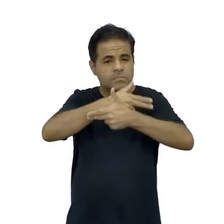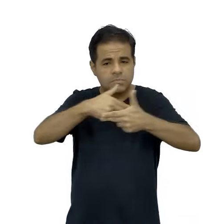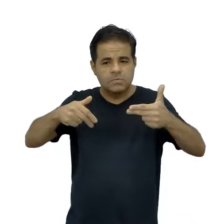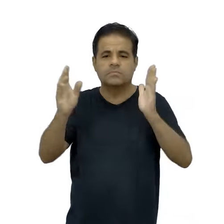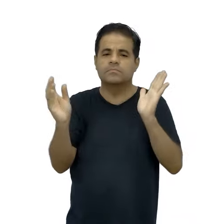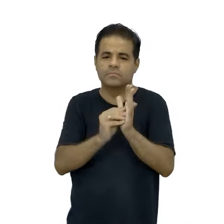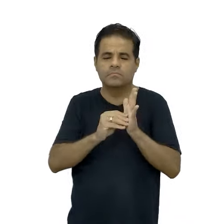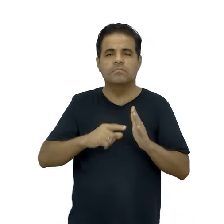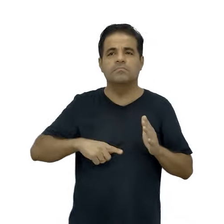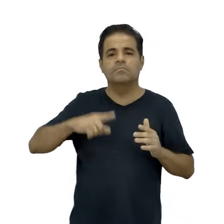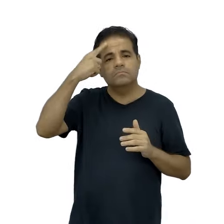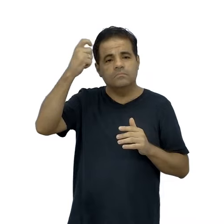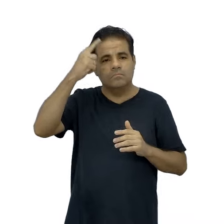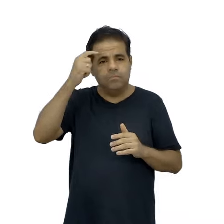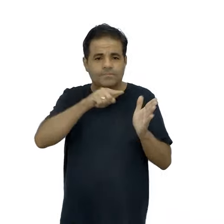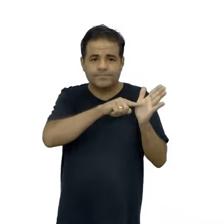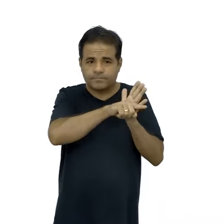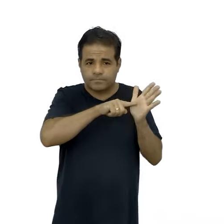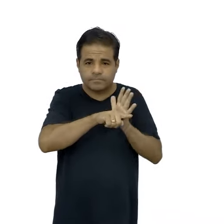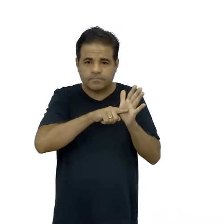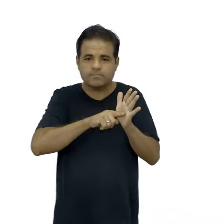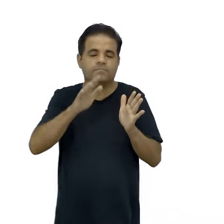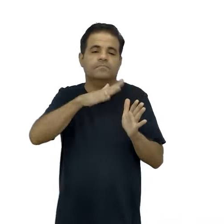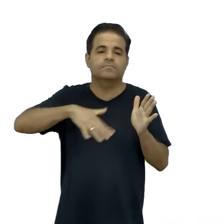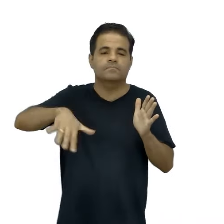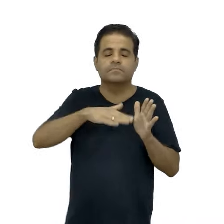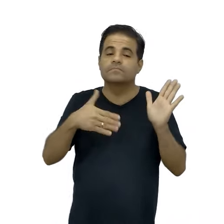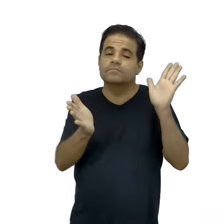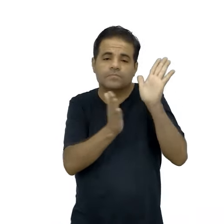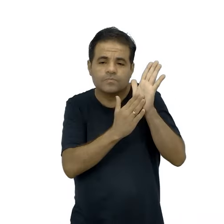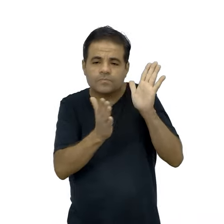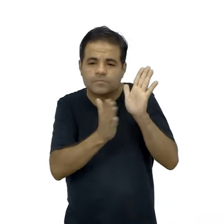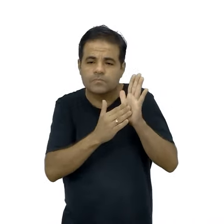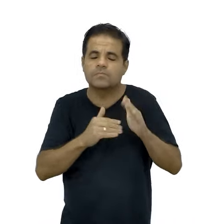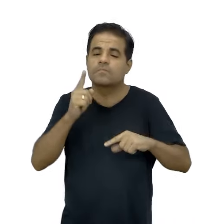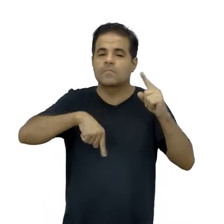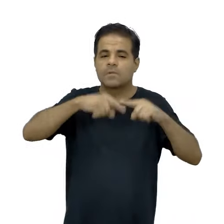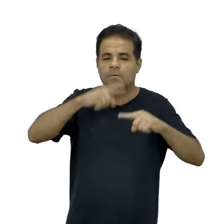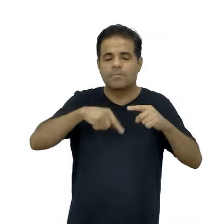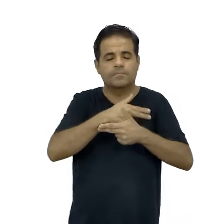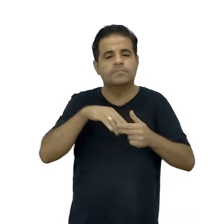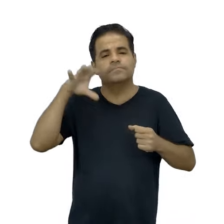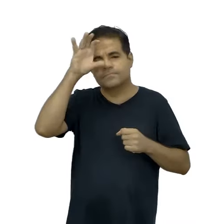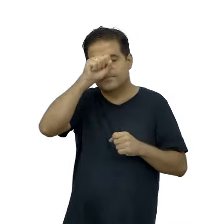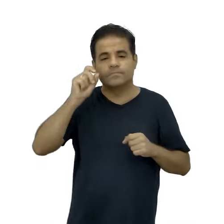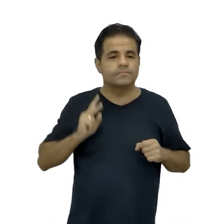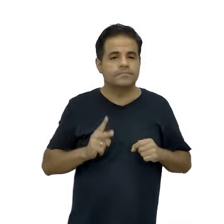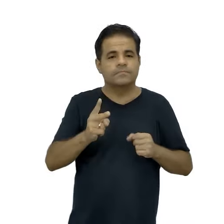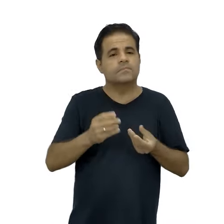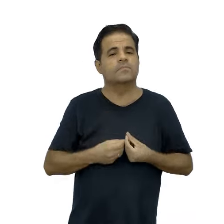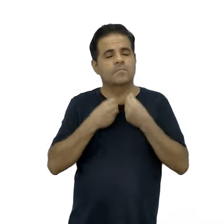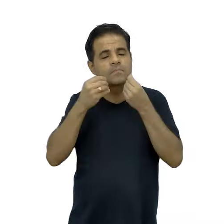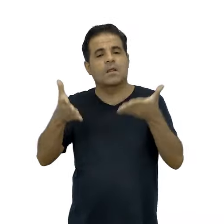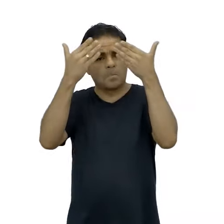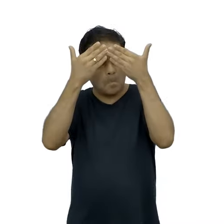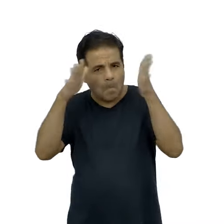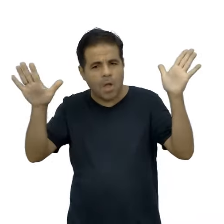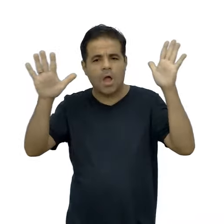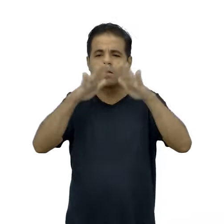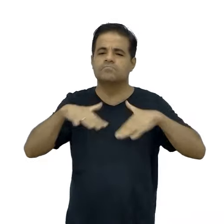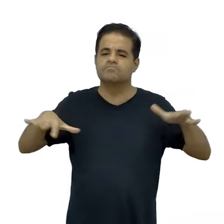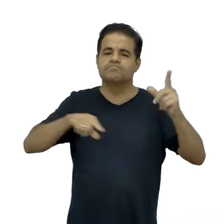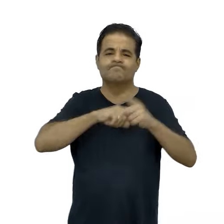temos uma ideia de diagnosticar a proposta do material Aprender Sempre, de fornecer um panorama